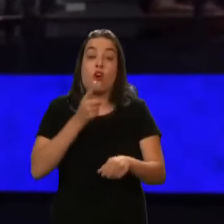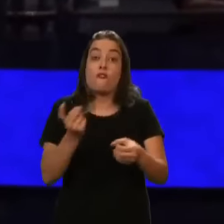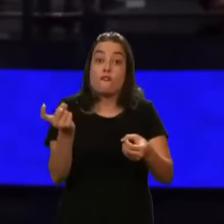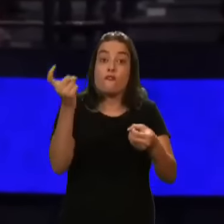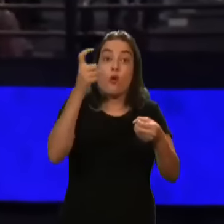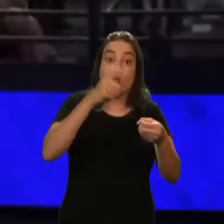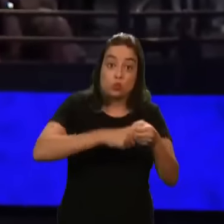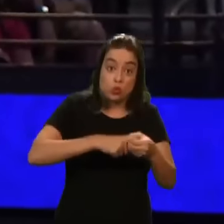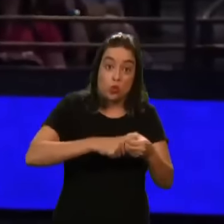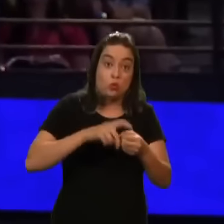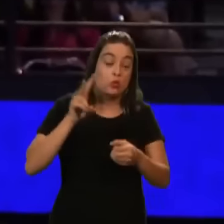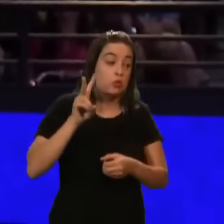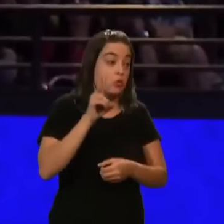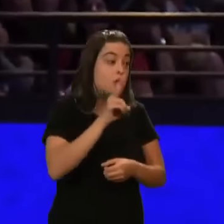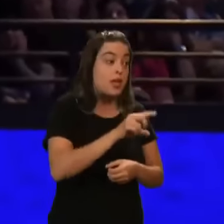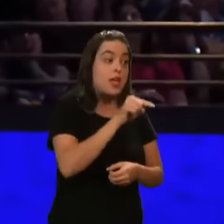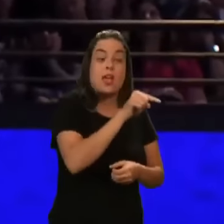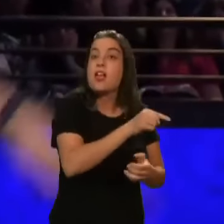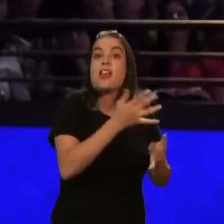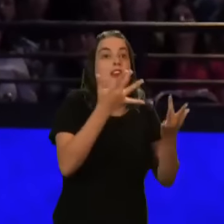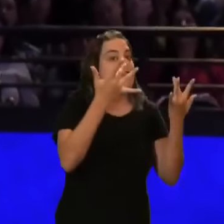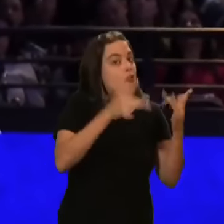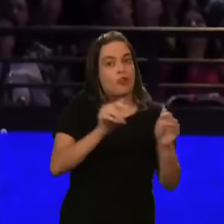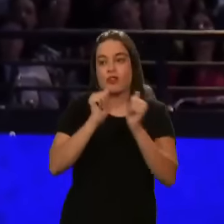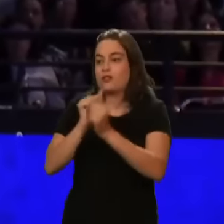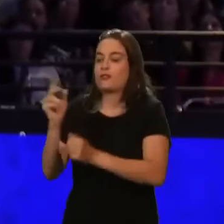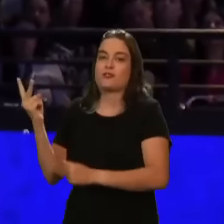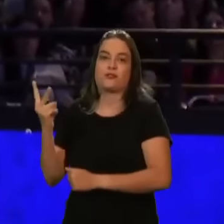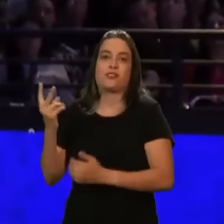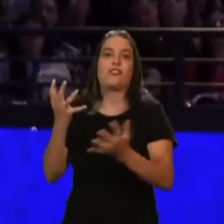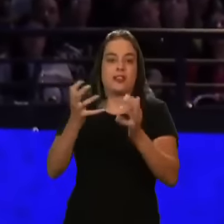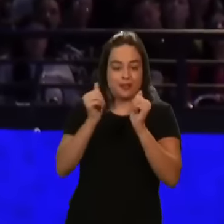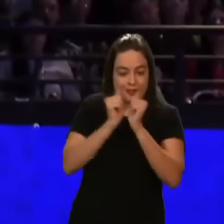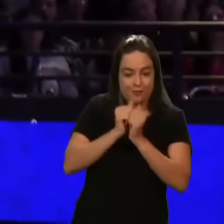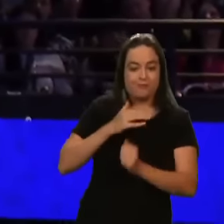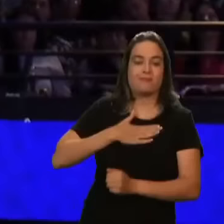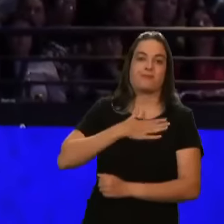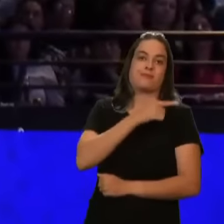cuidado que ele não queria sair do nosso colo para ir para o colo deles.